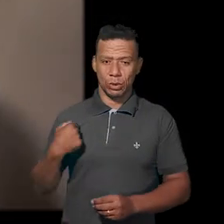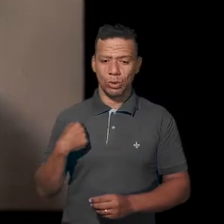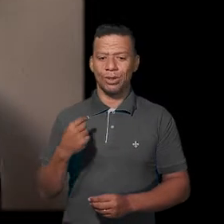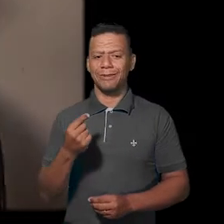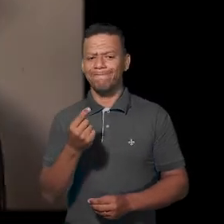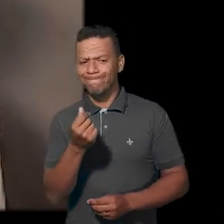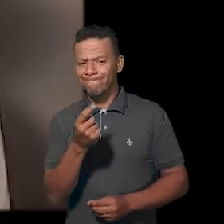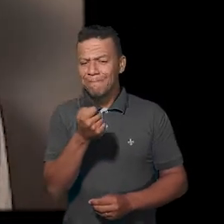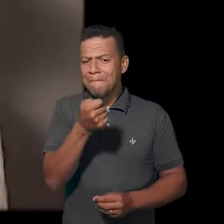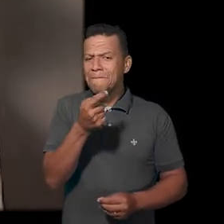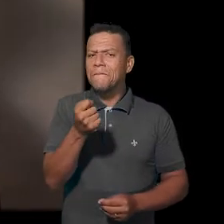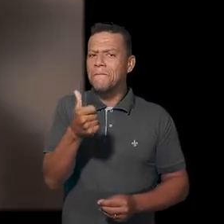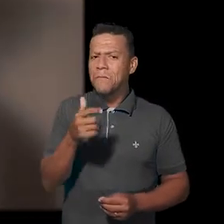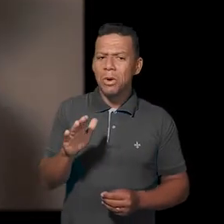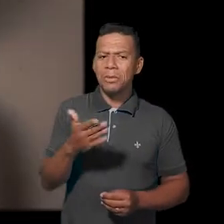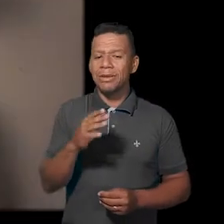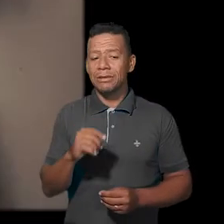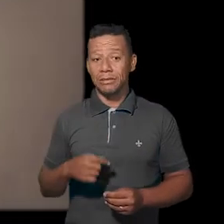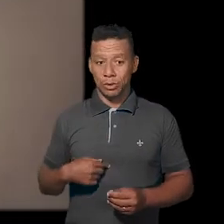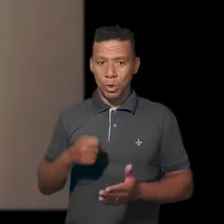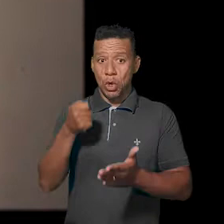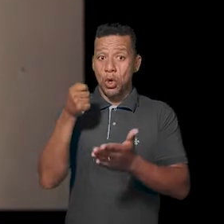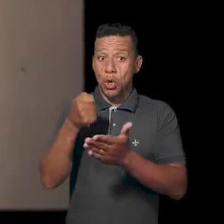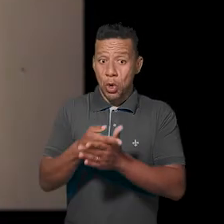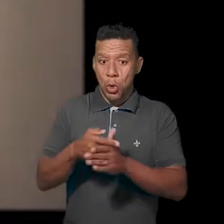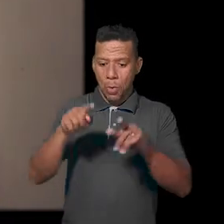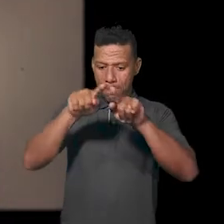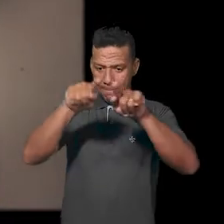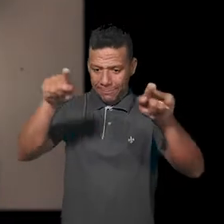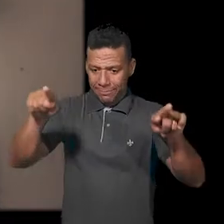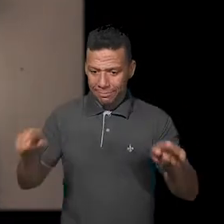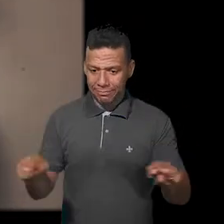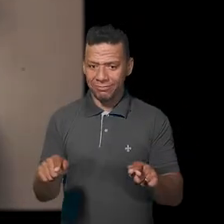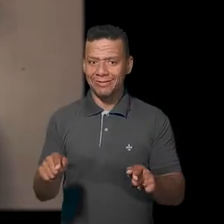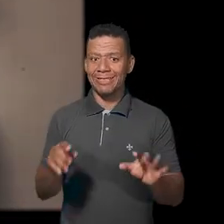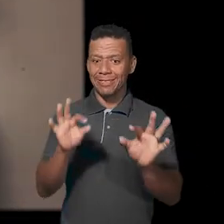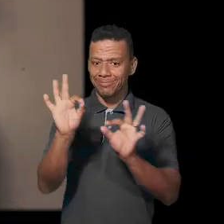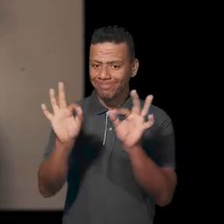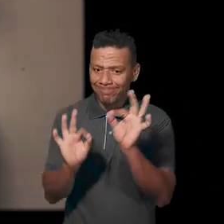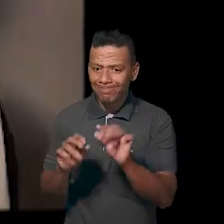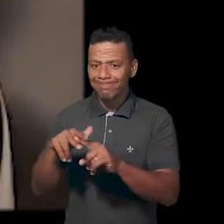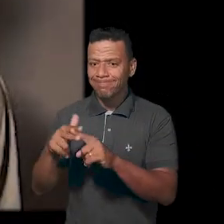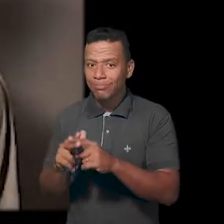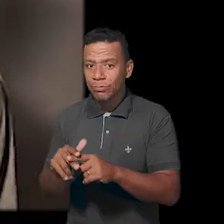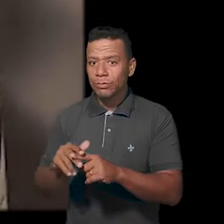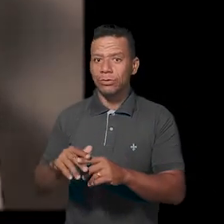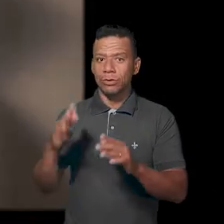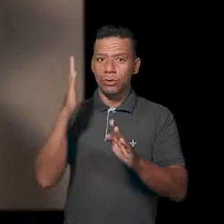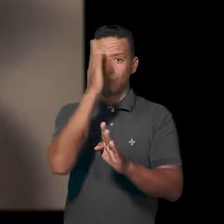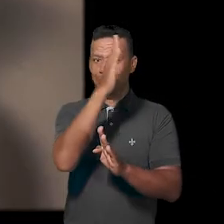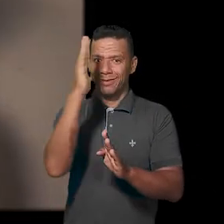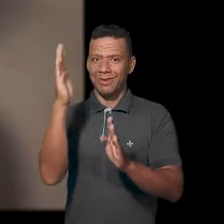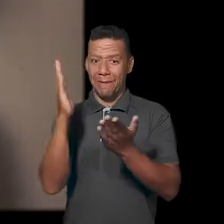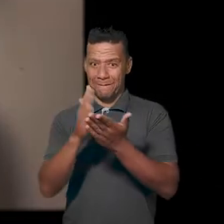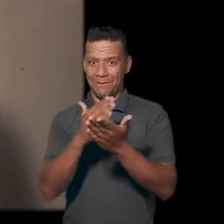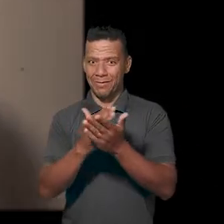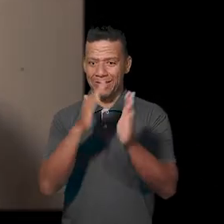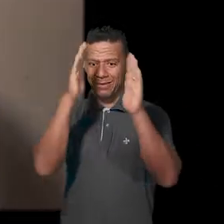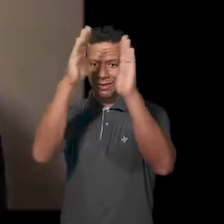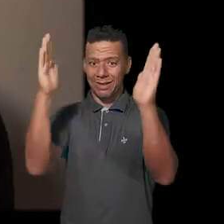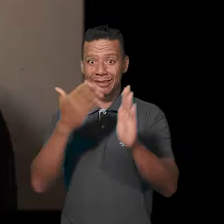uma verbinha do Ponto de Cultura, a gente comprou um container, aí ali montou uma biblioteca